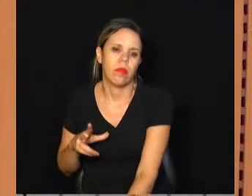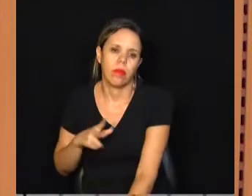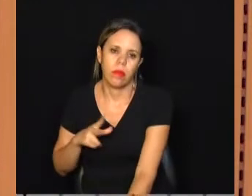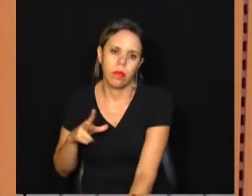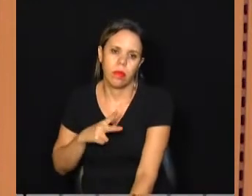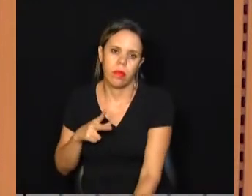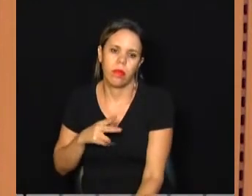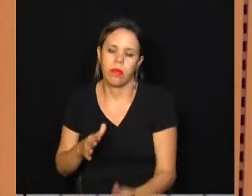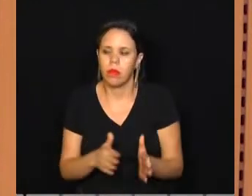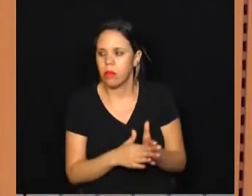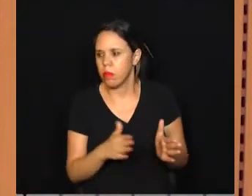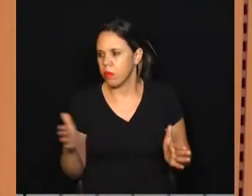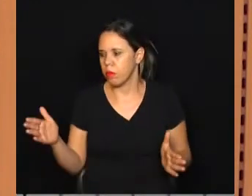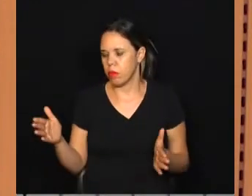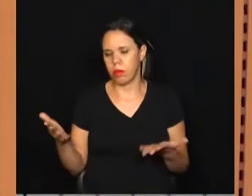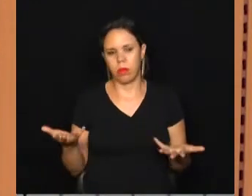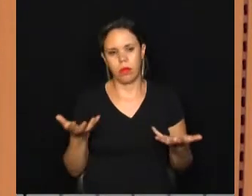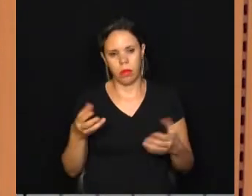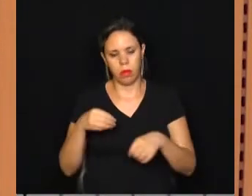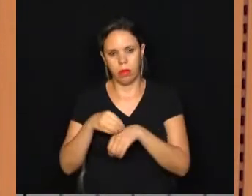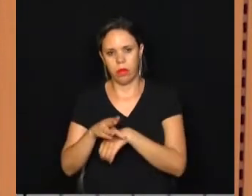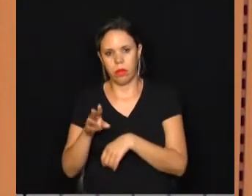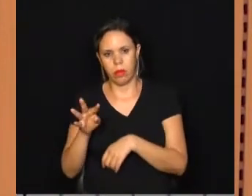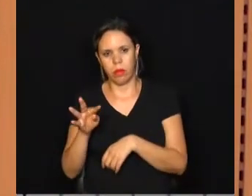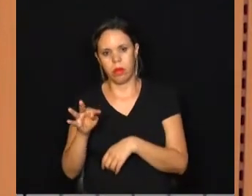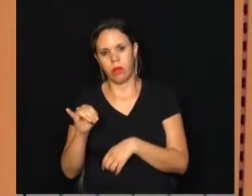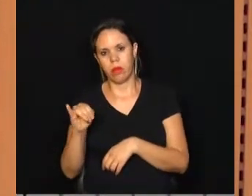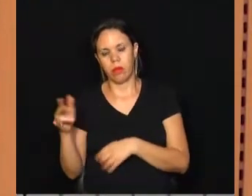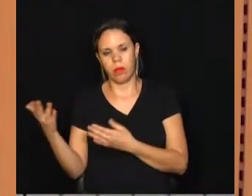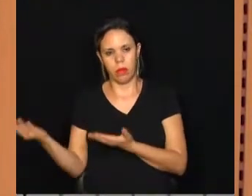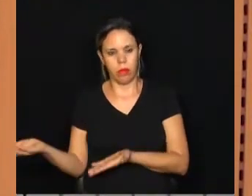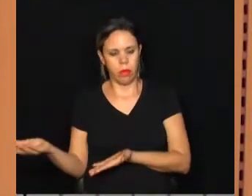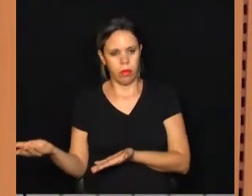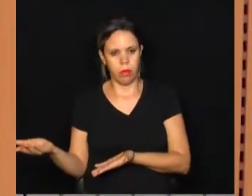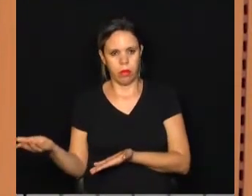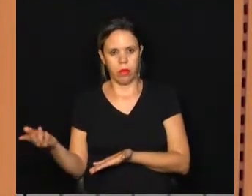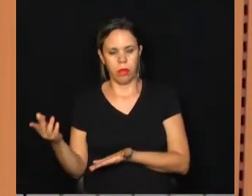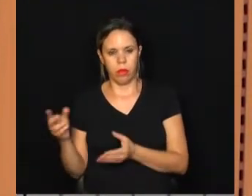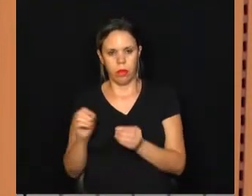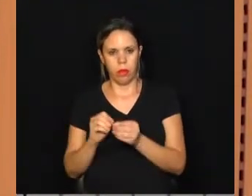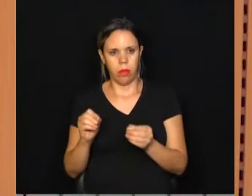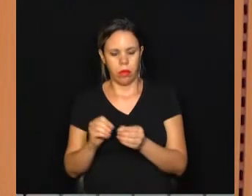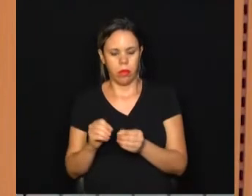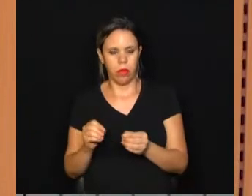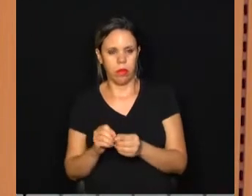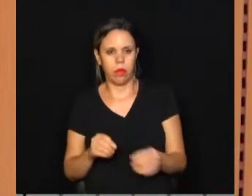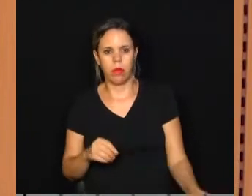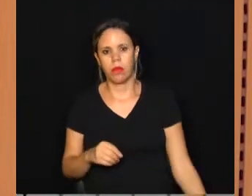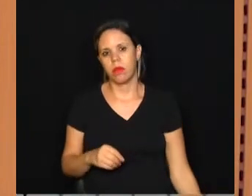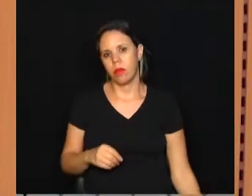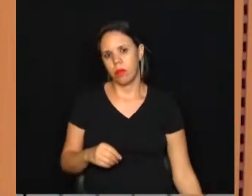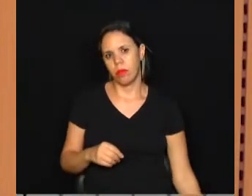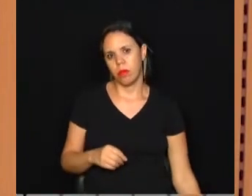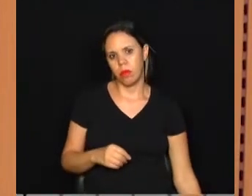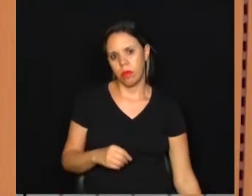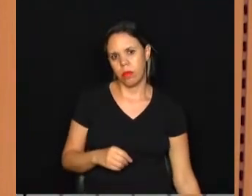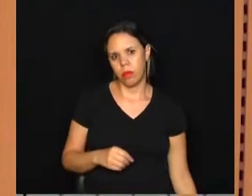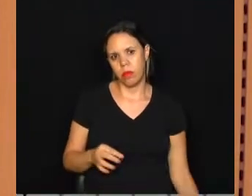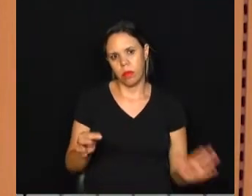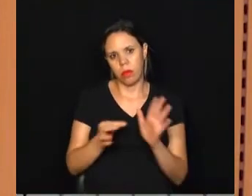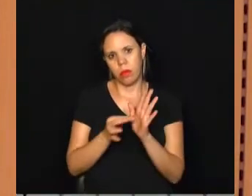nesse período. Então, eu queria passar para ti, Tish, para que você fizesse aí a